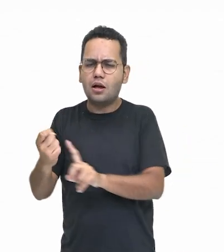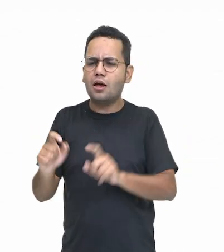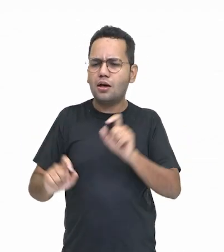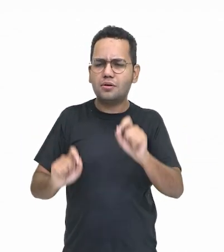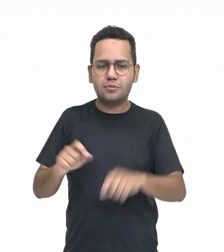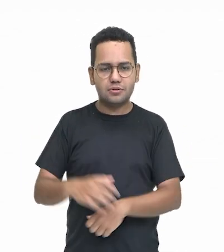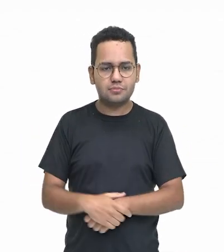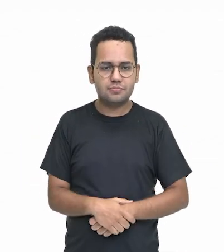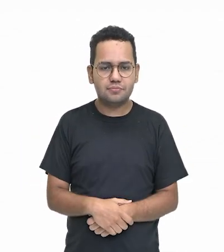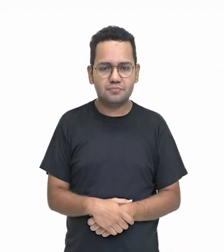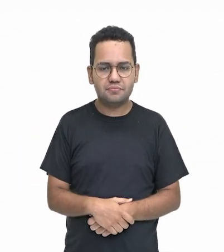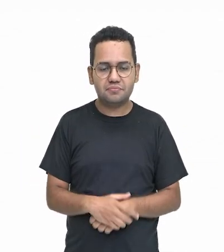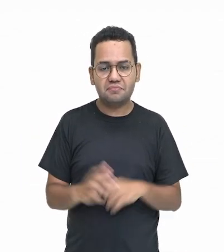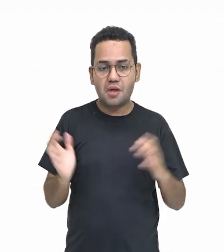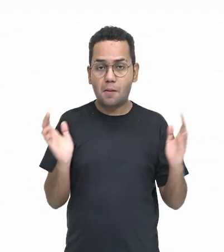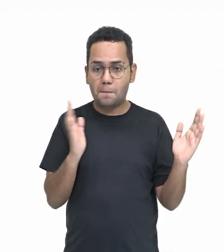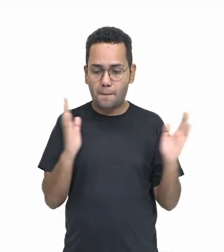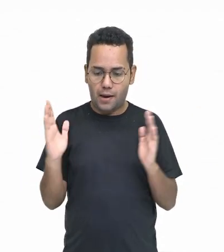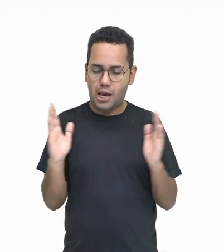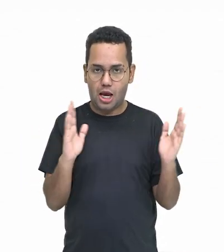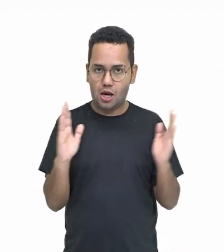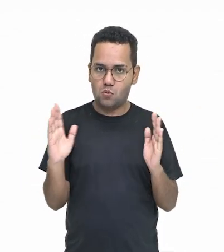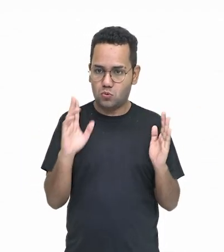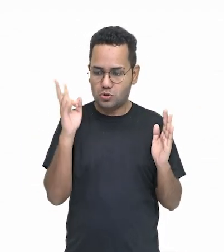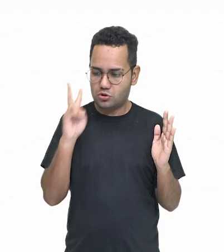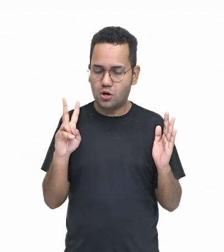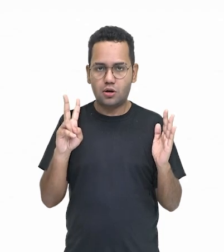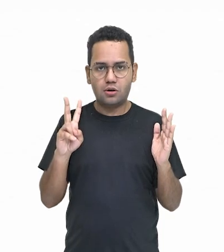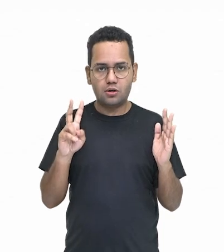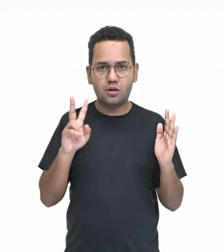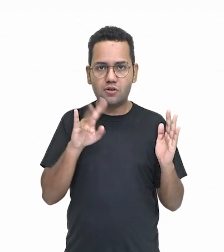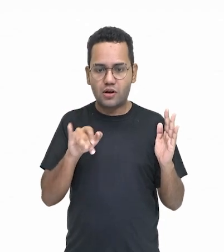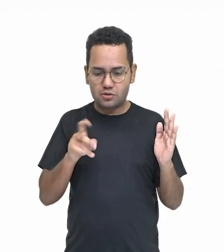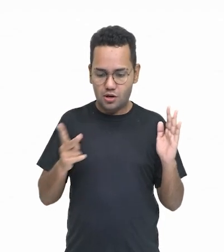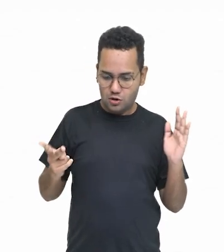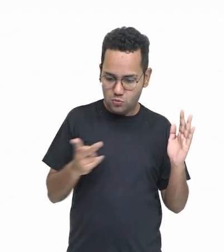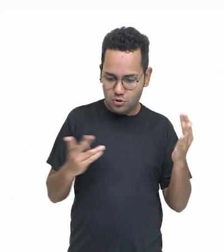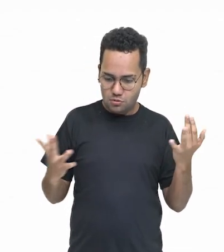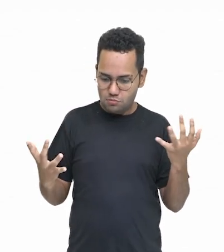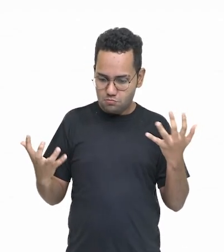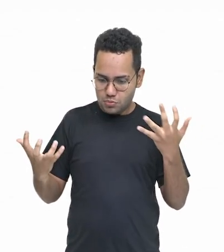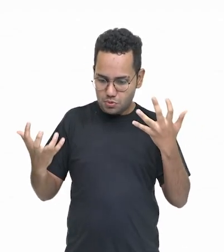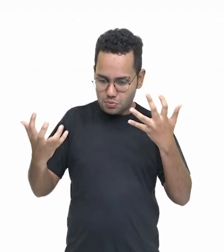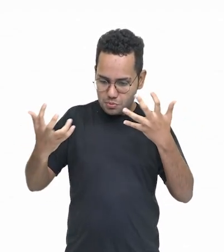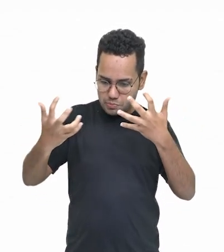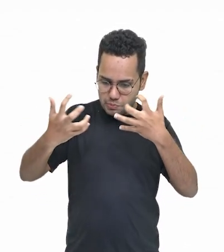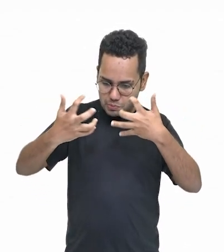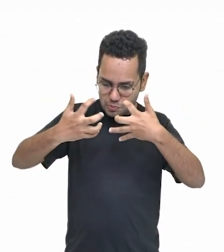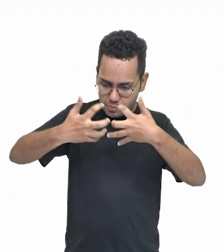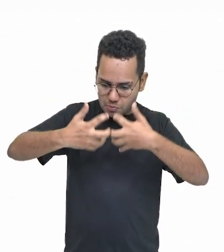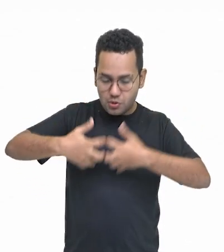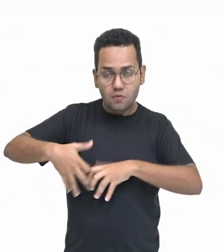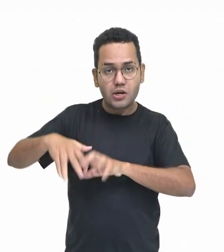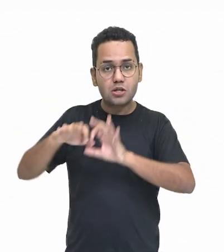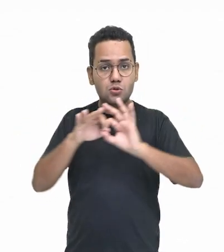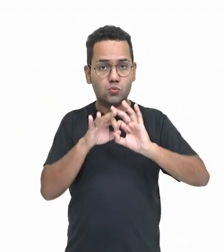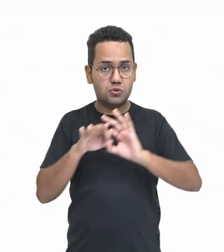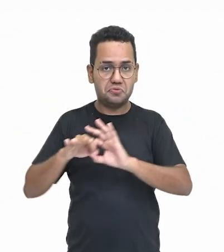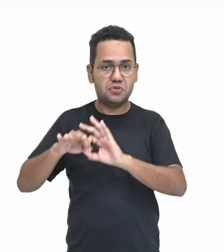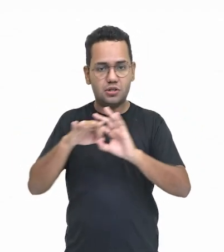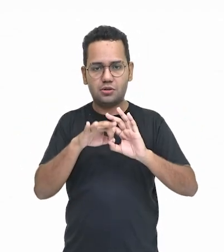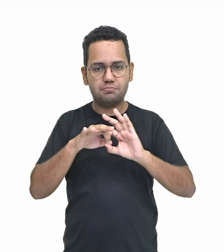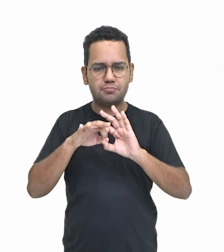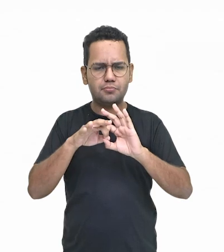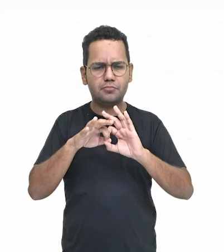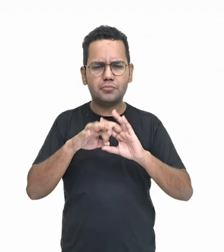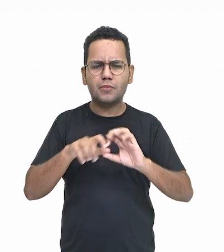essas duas ciências vão se fundir, vão se aproximar com um objetivo bem